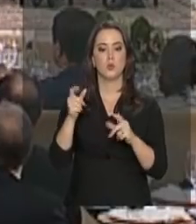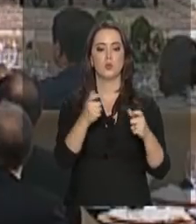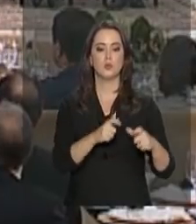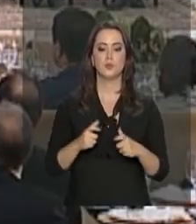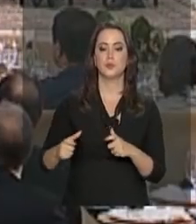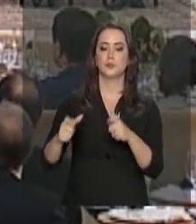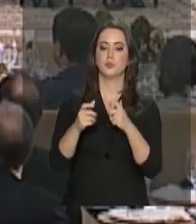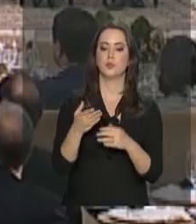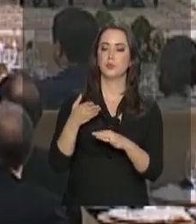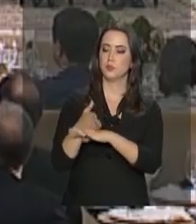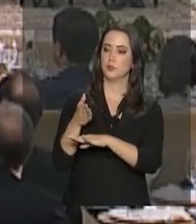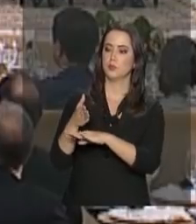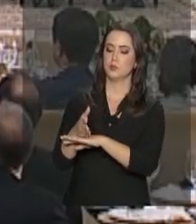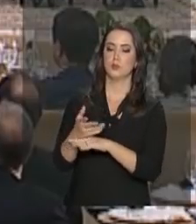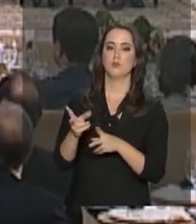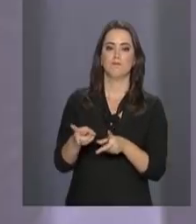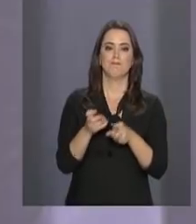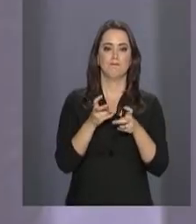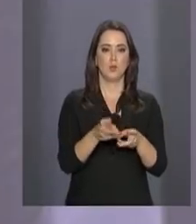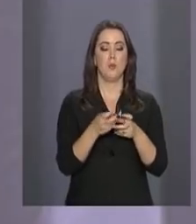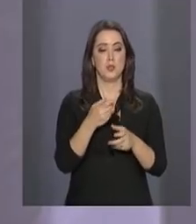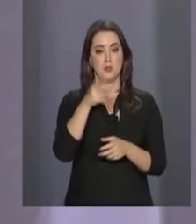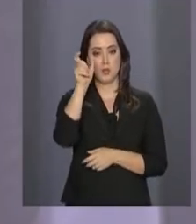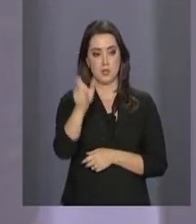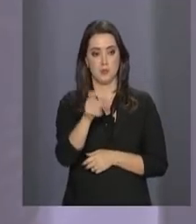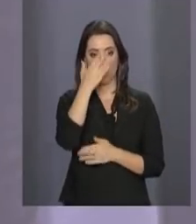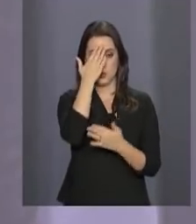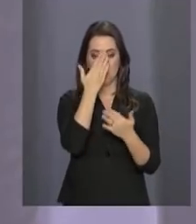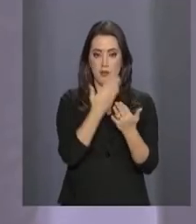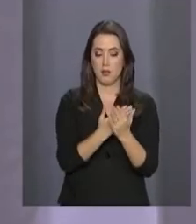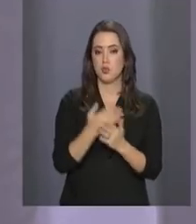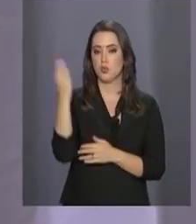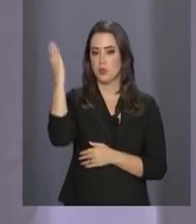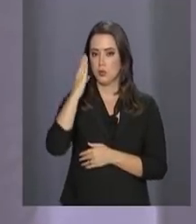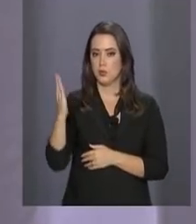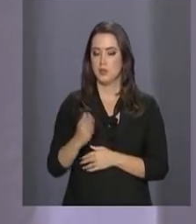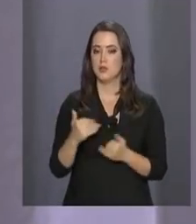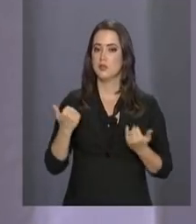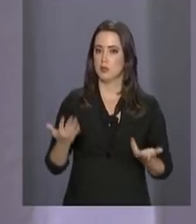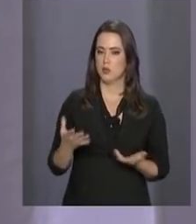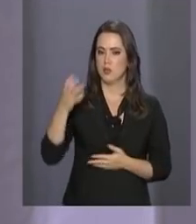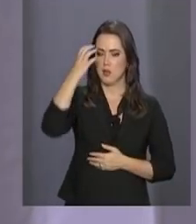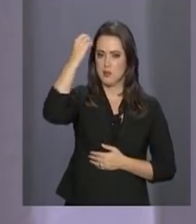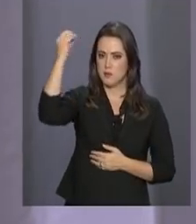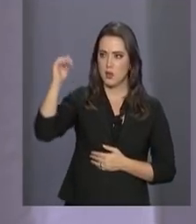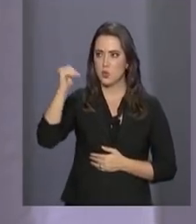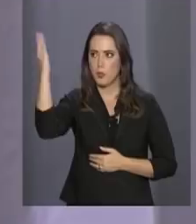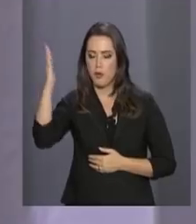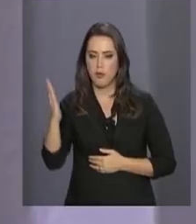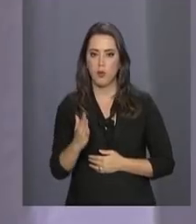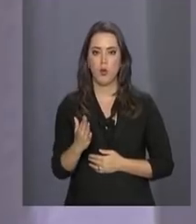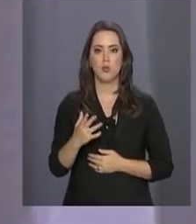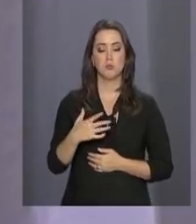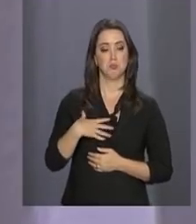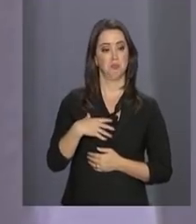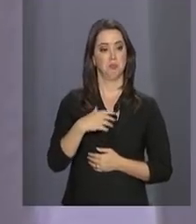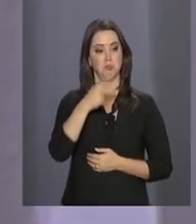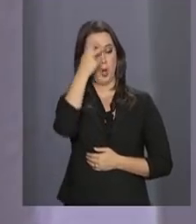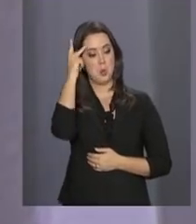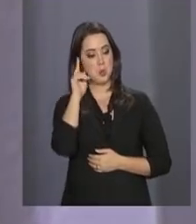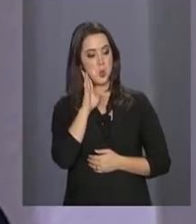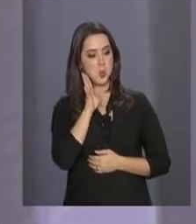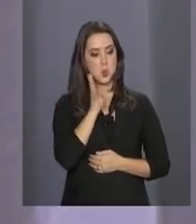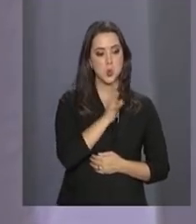locais onde eu vou eu percebo o otimismo extraordinário com o brasil é nas viagens internacionais o interesse pelo brasil